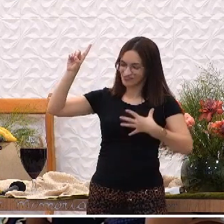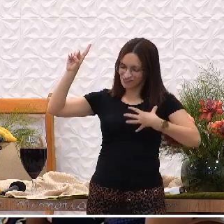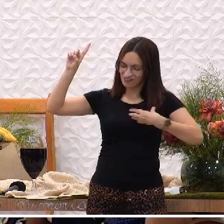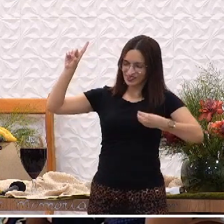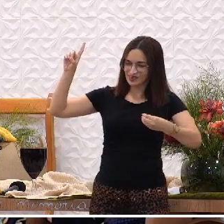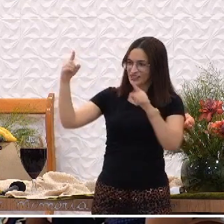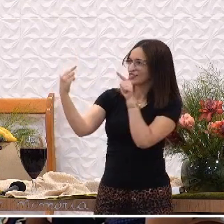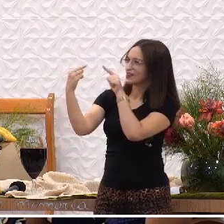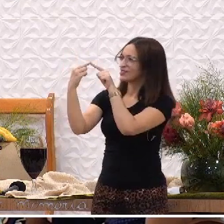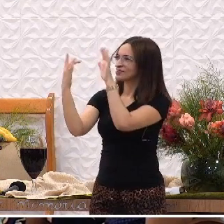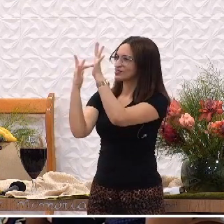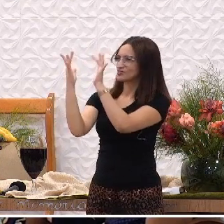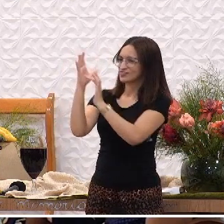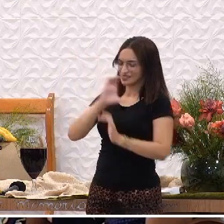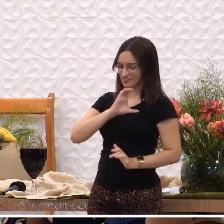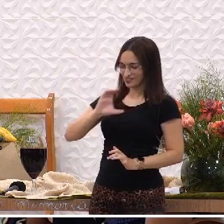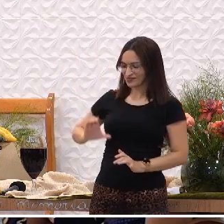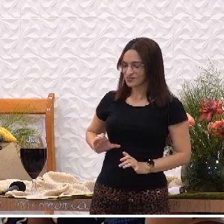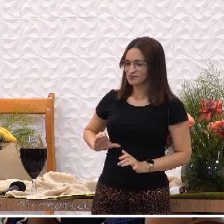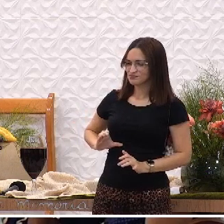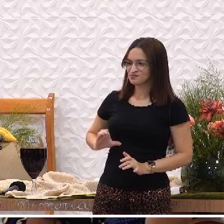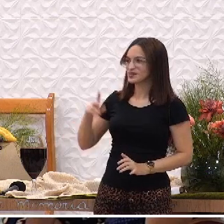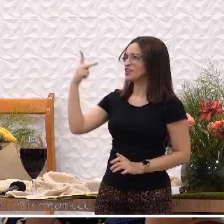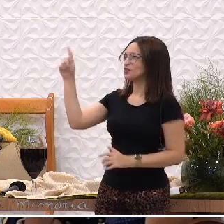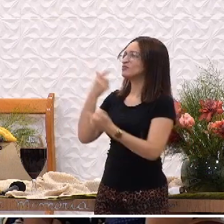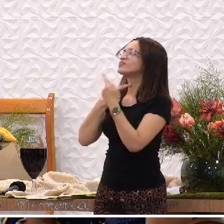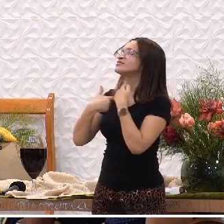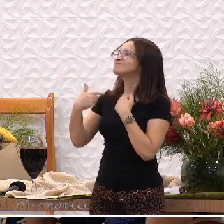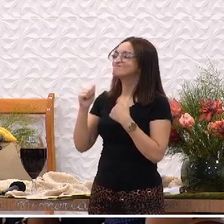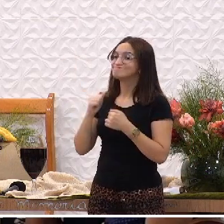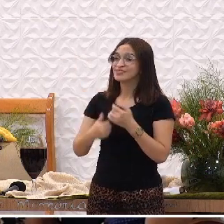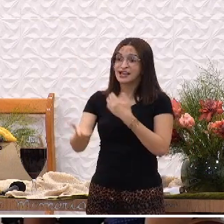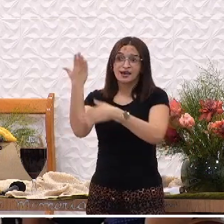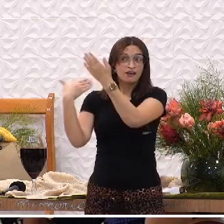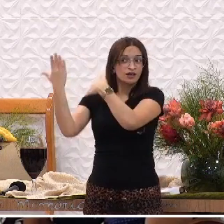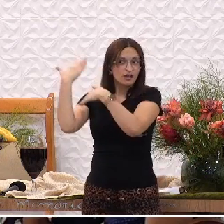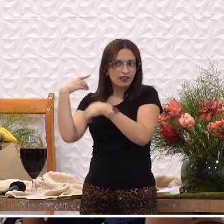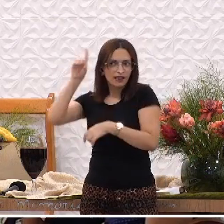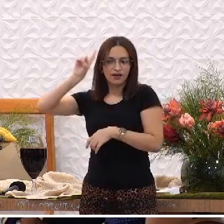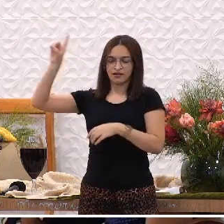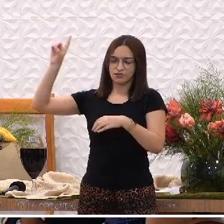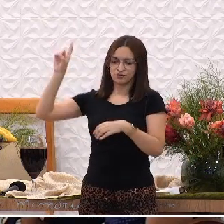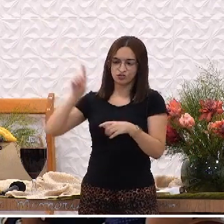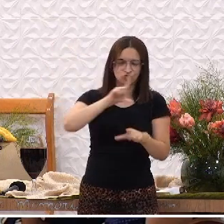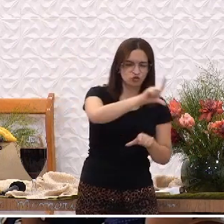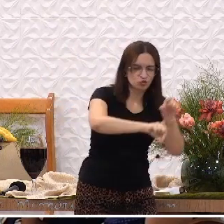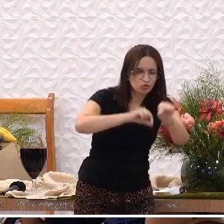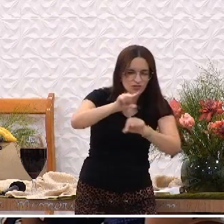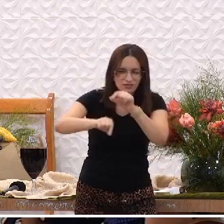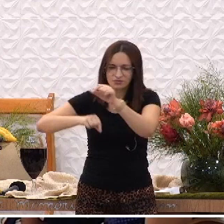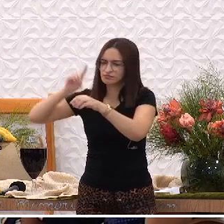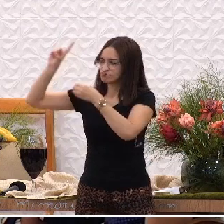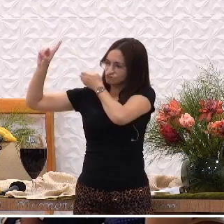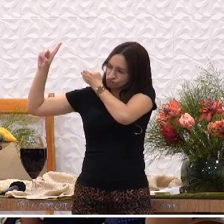de sua vontade. Então a gente vê como Deus ele nos escolheu antes da fundação do mundo e providenciou meios para que essa